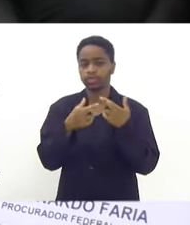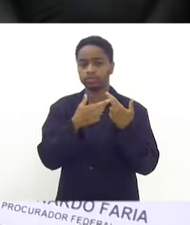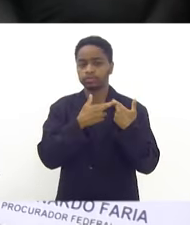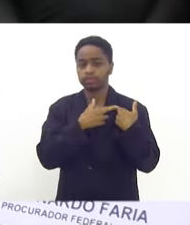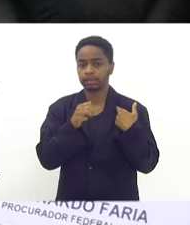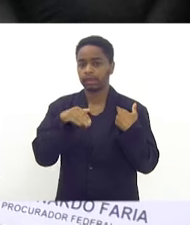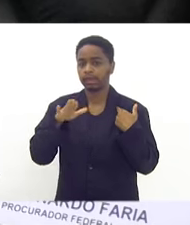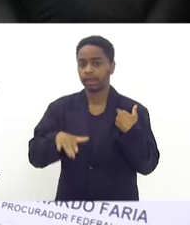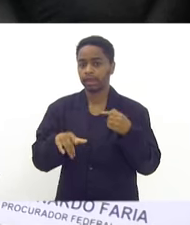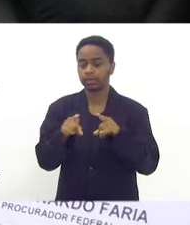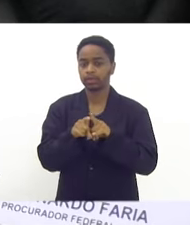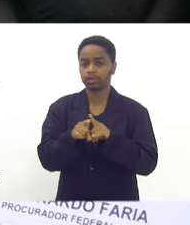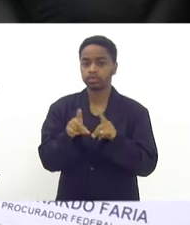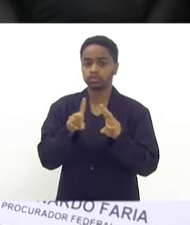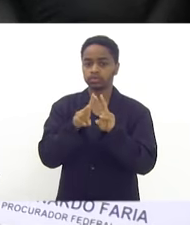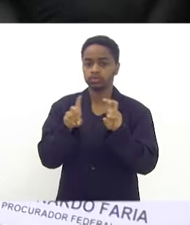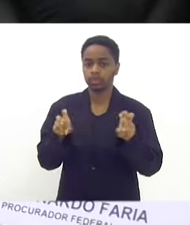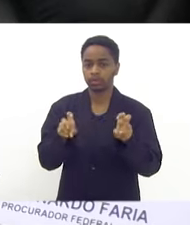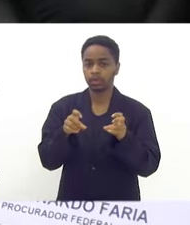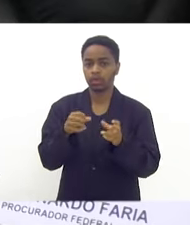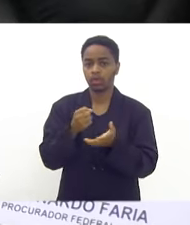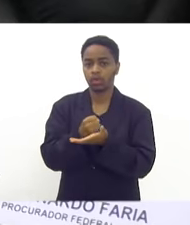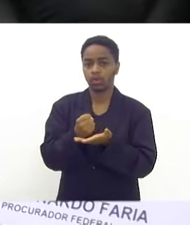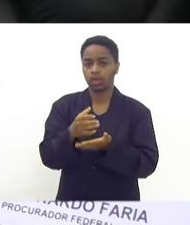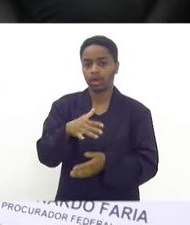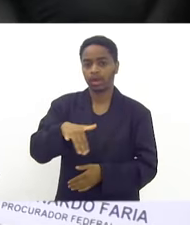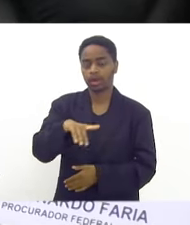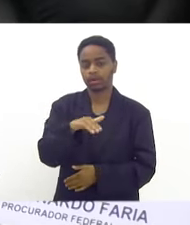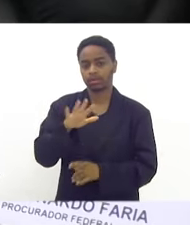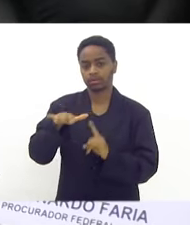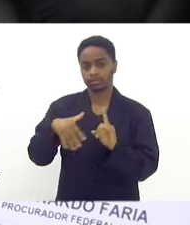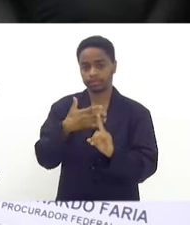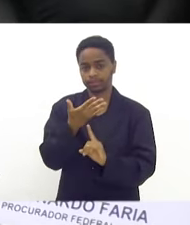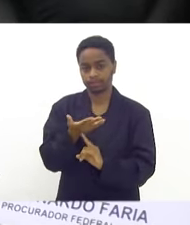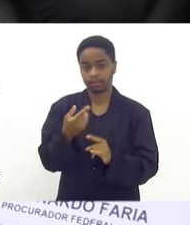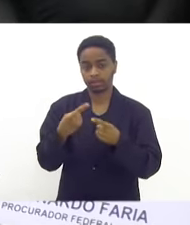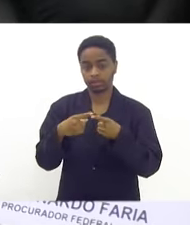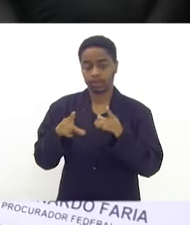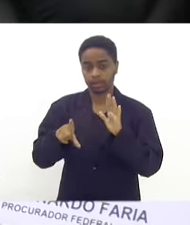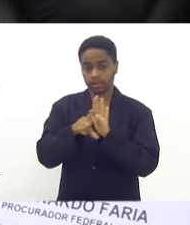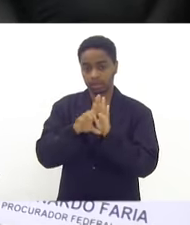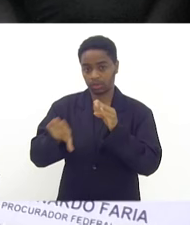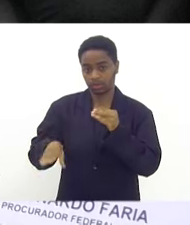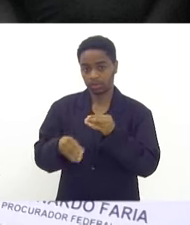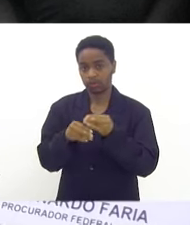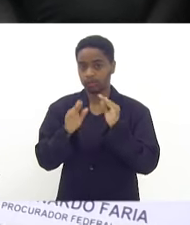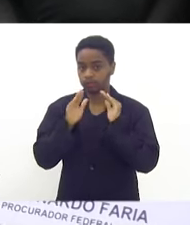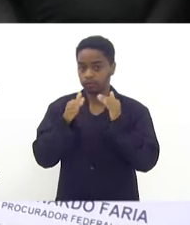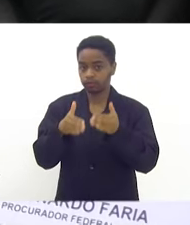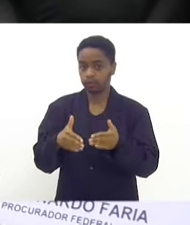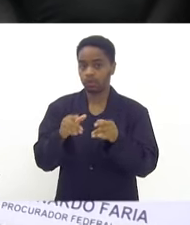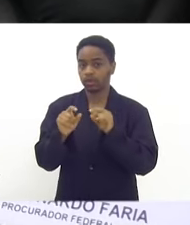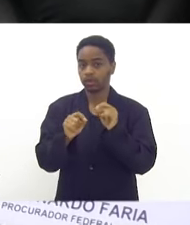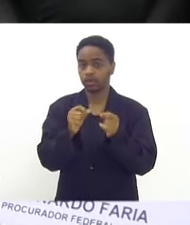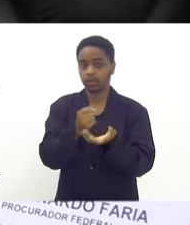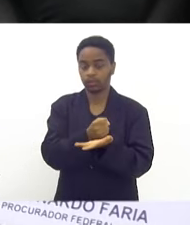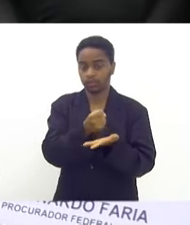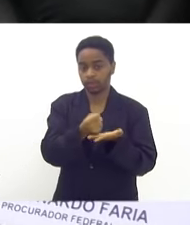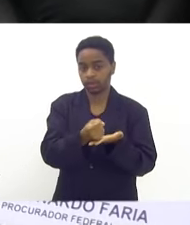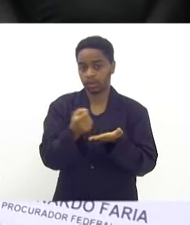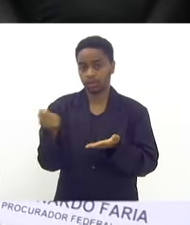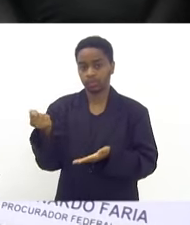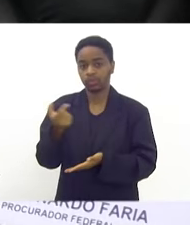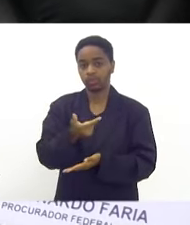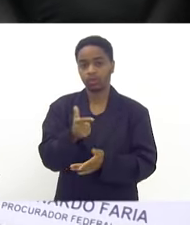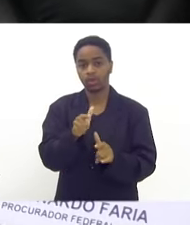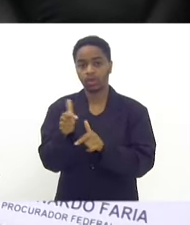do licenciamento ambiental tanto que a lei complementar ela se debruça muito mais na competência do licenciamento do que nas